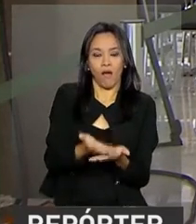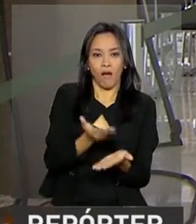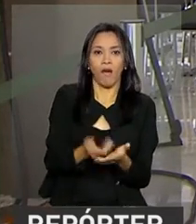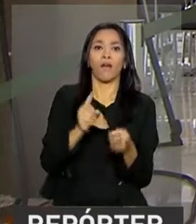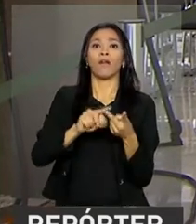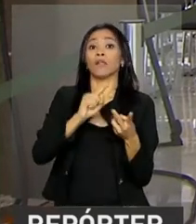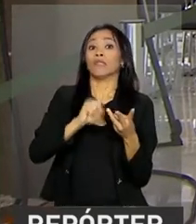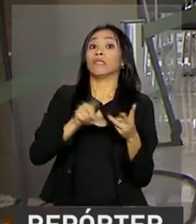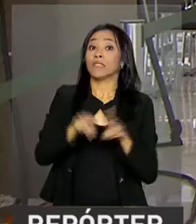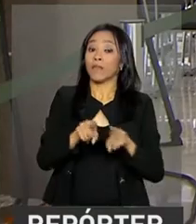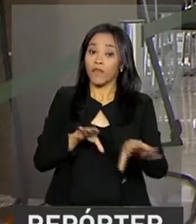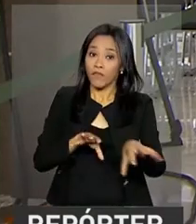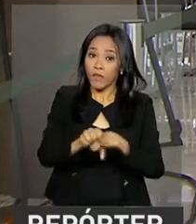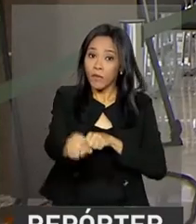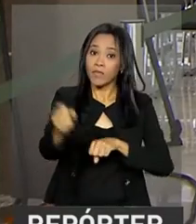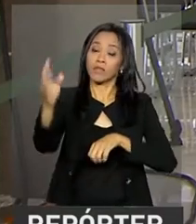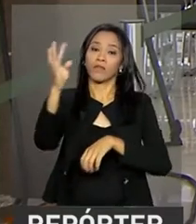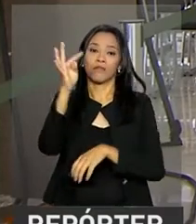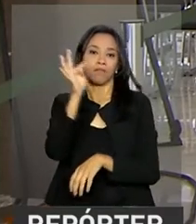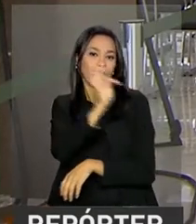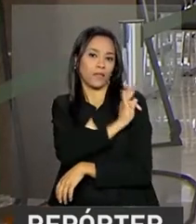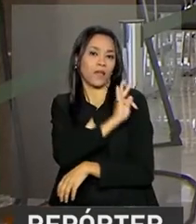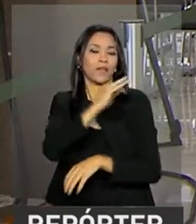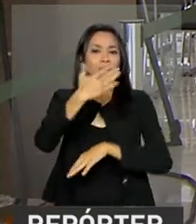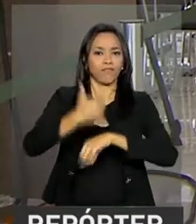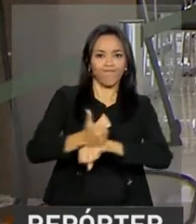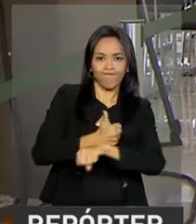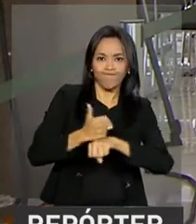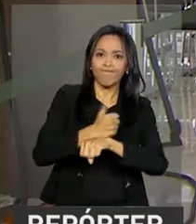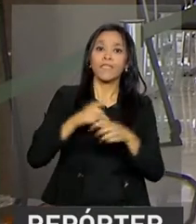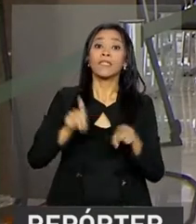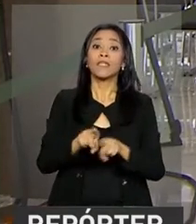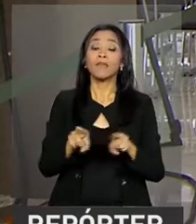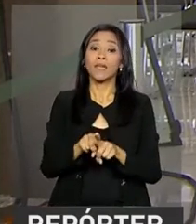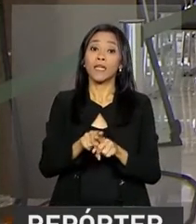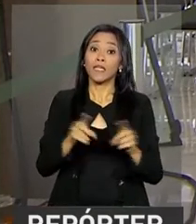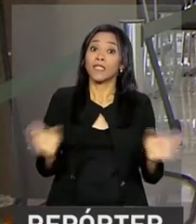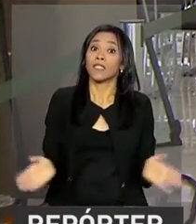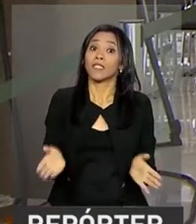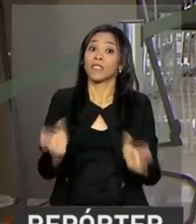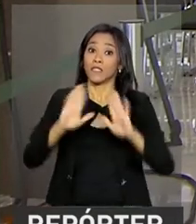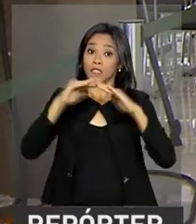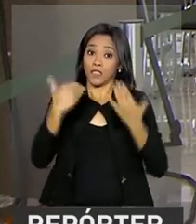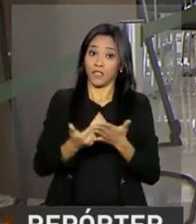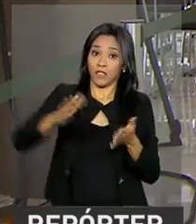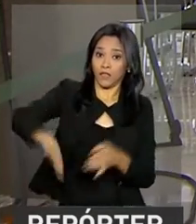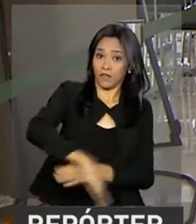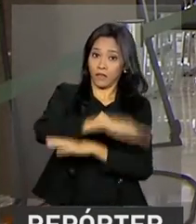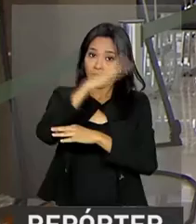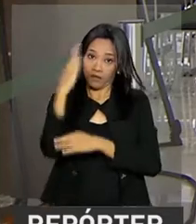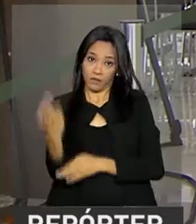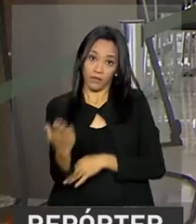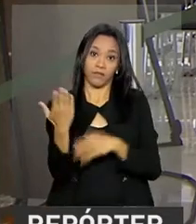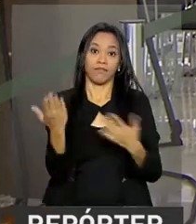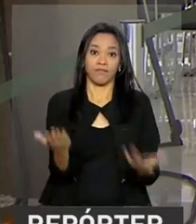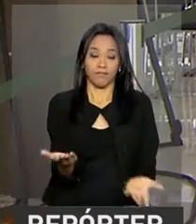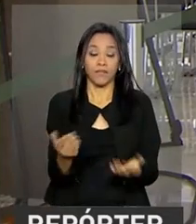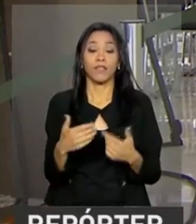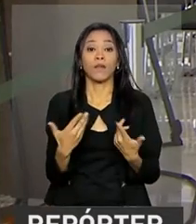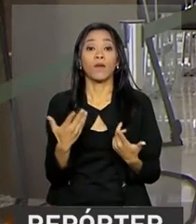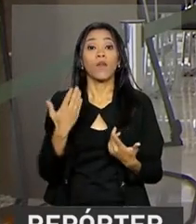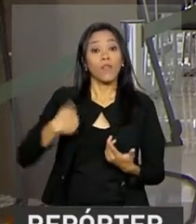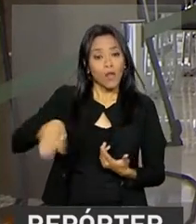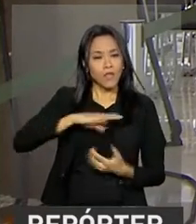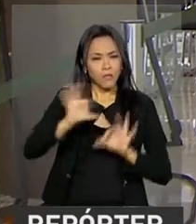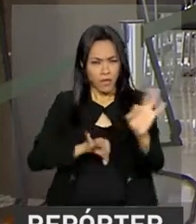de informação técnica e profissional e ainda o estímulo à educação em tempo integral nas escolas de ensino médio a nossa